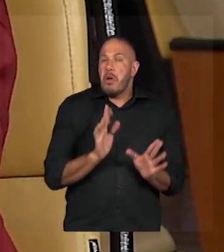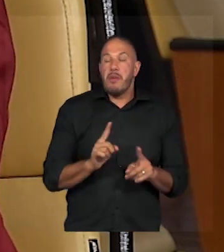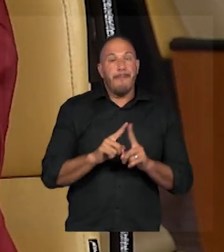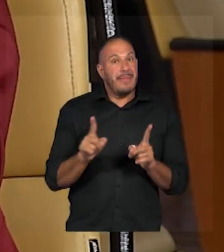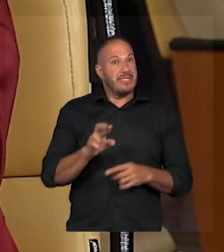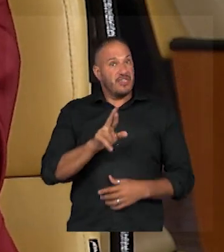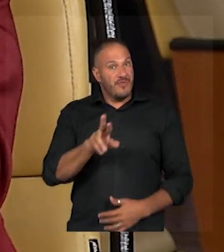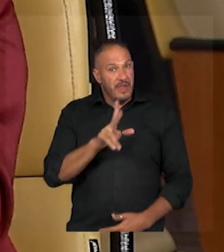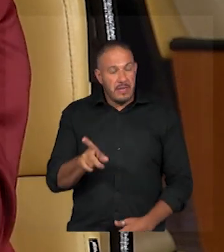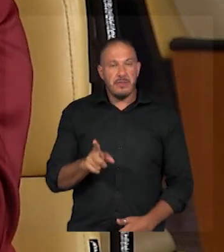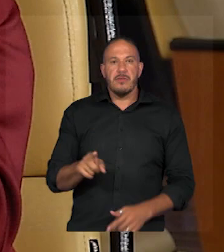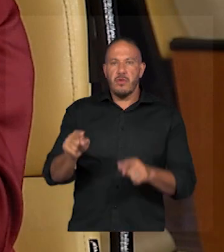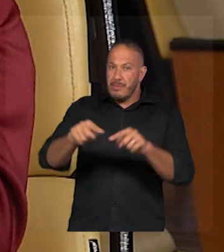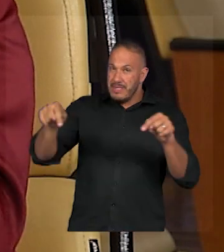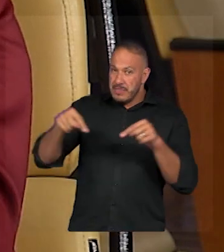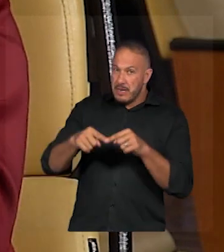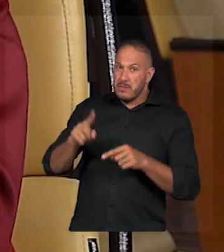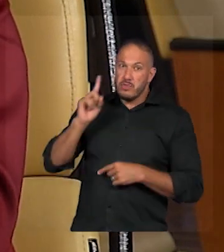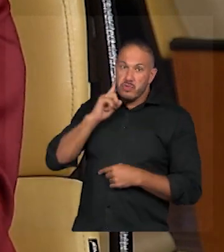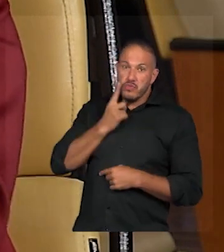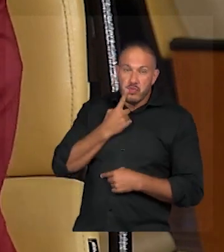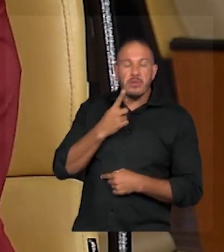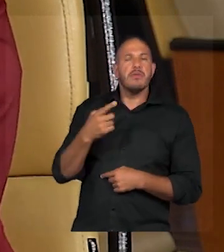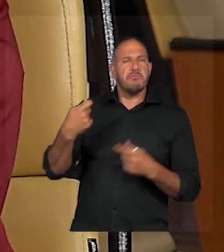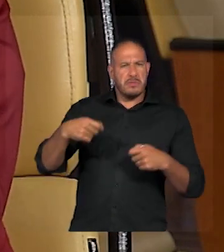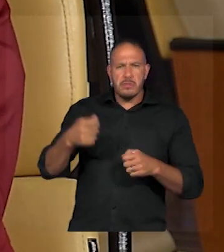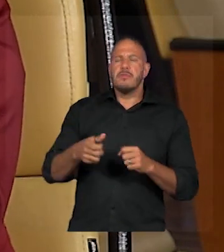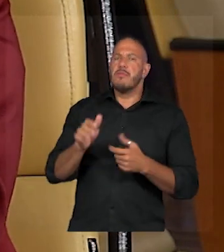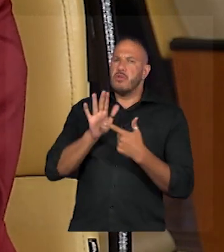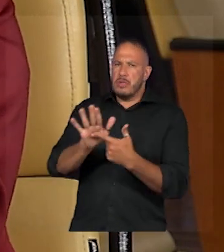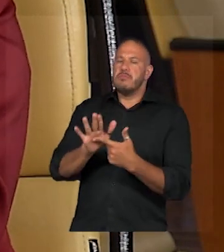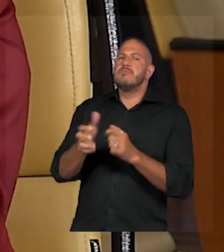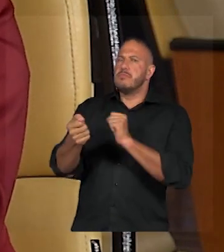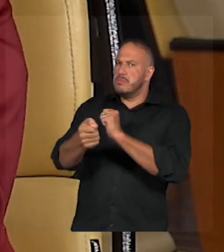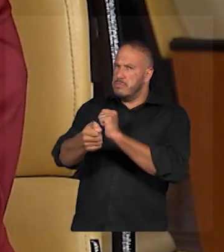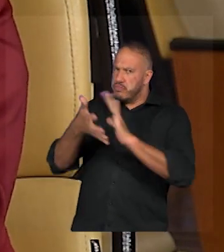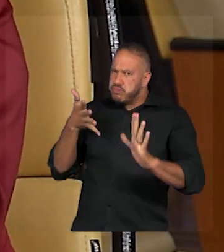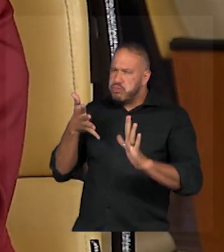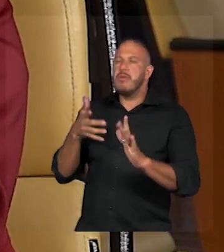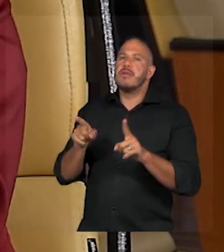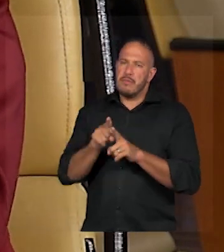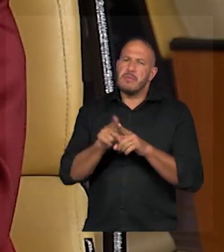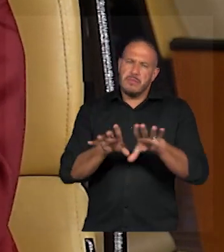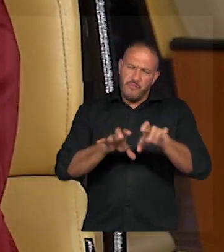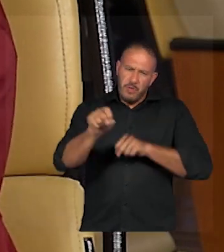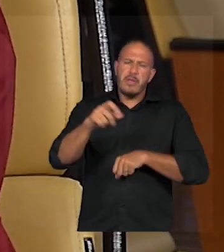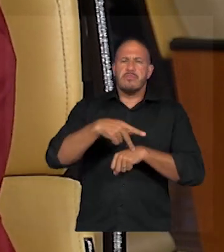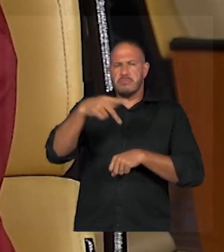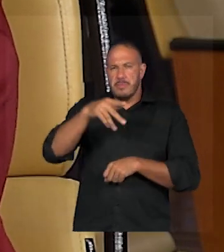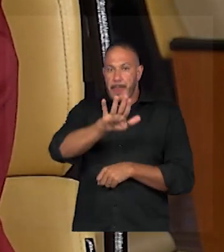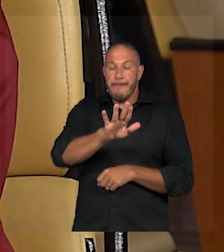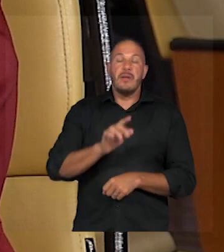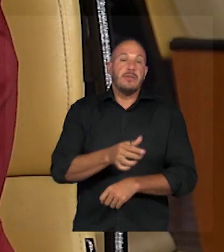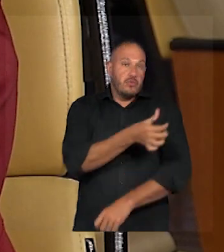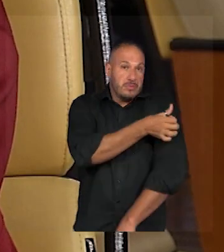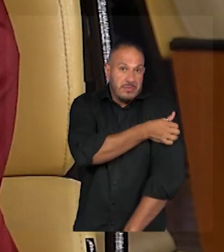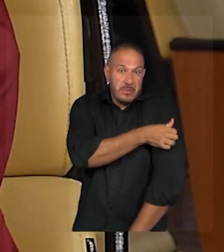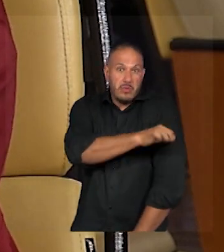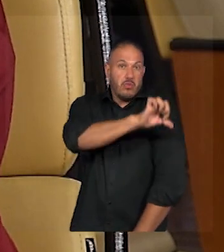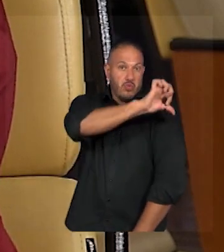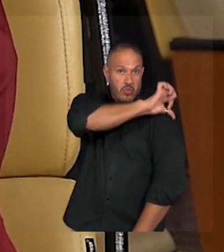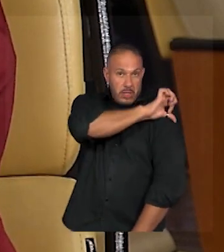pegar uma sala só de surdos e ele tem que provar a fluência, e a especialização. Do 6º ao 9º